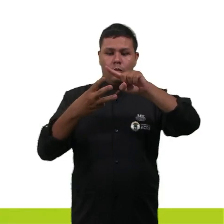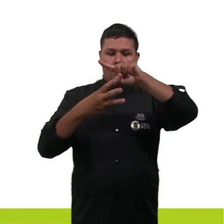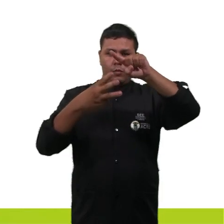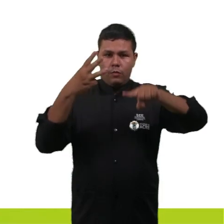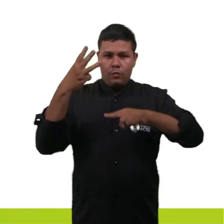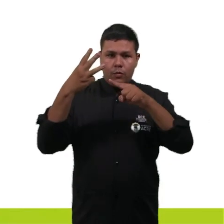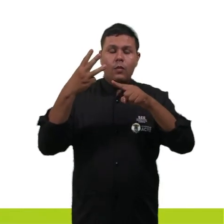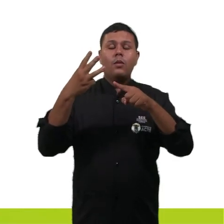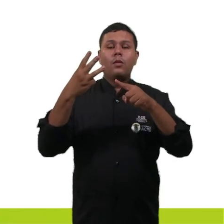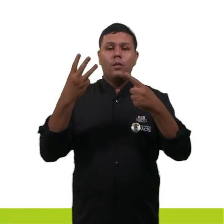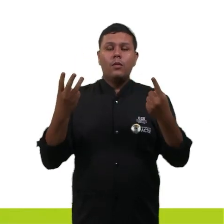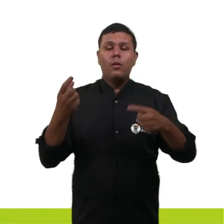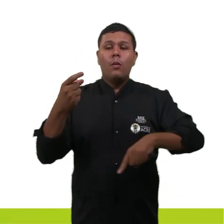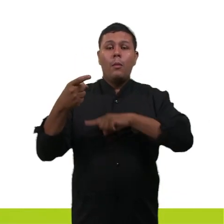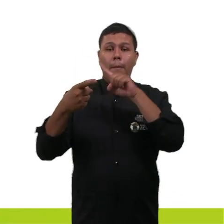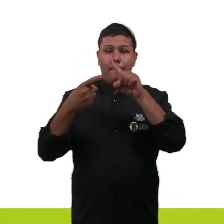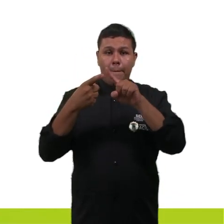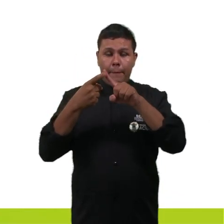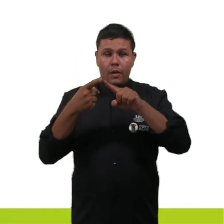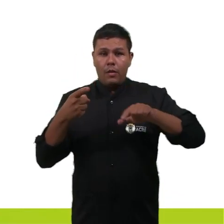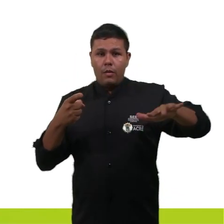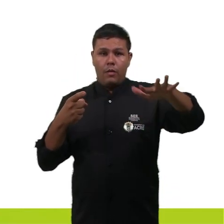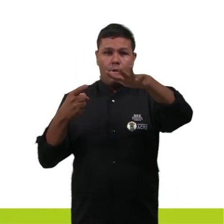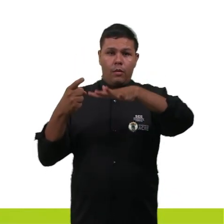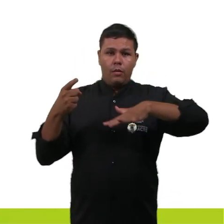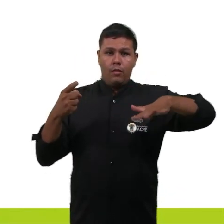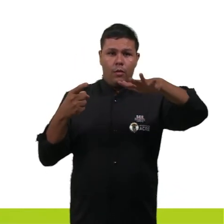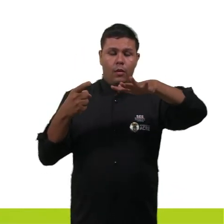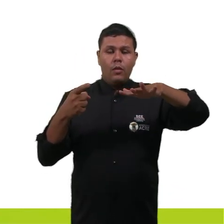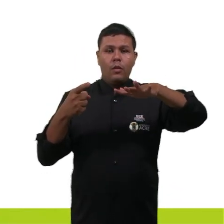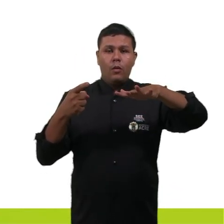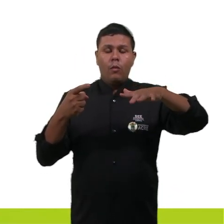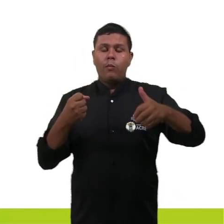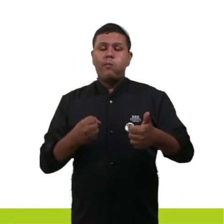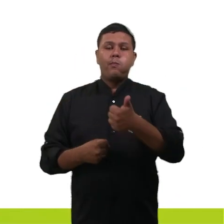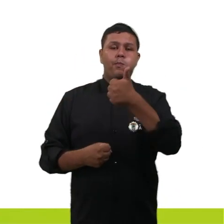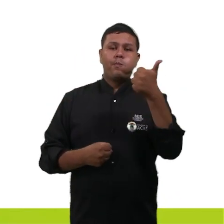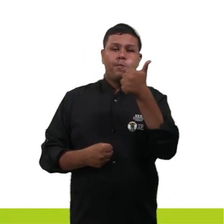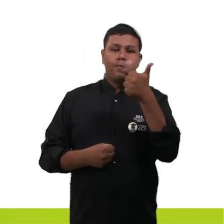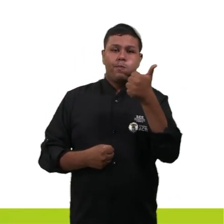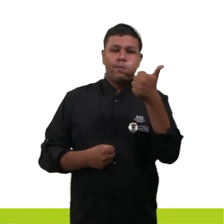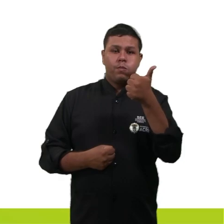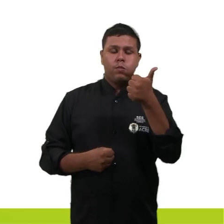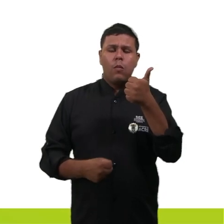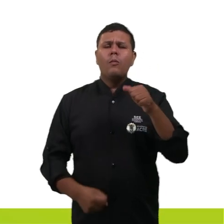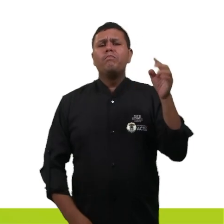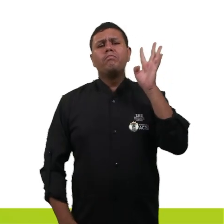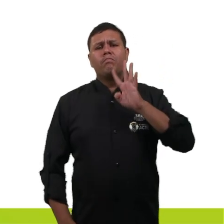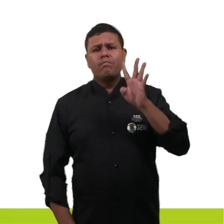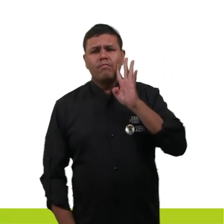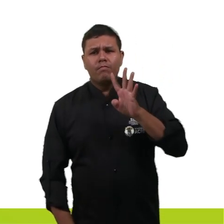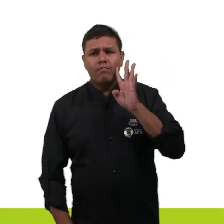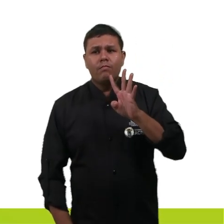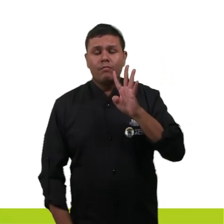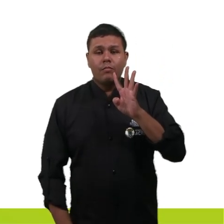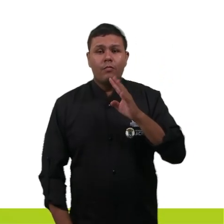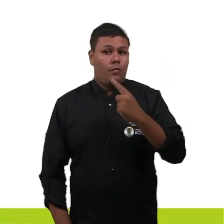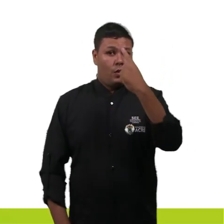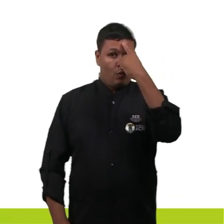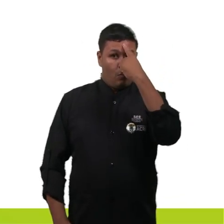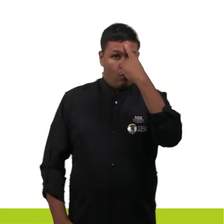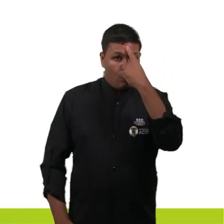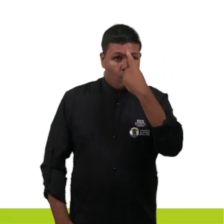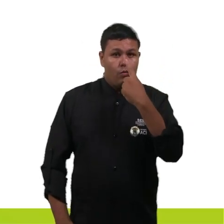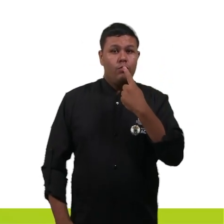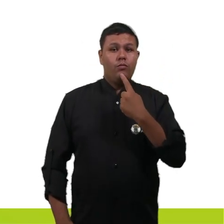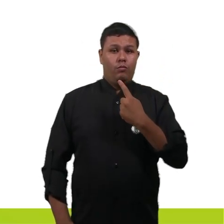então aqui do primeiro, que na verdade é o setor primário. Olha que interessante, eu trouxe ele com uma imagem